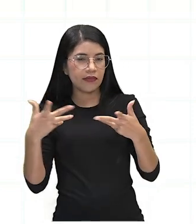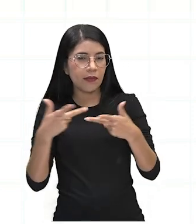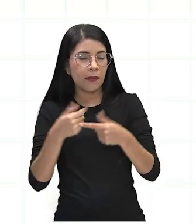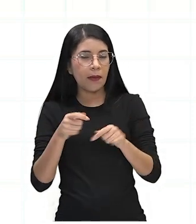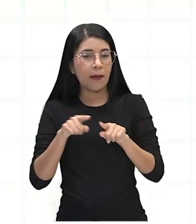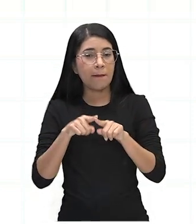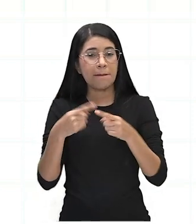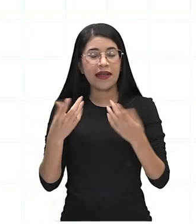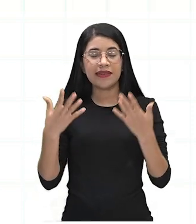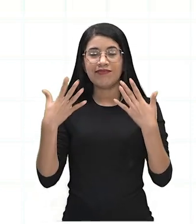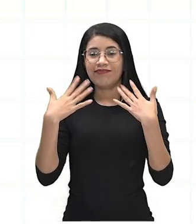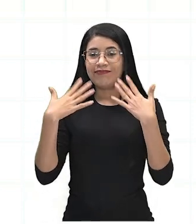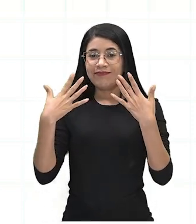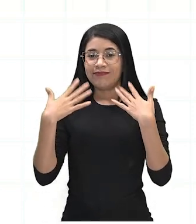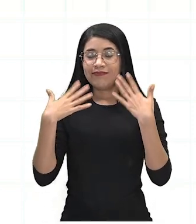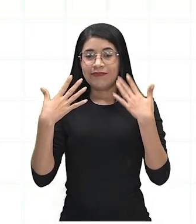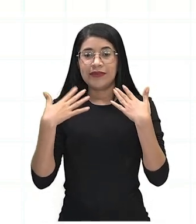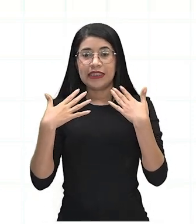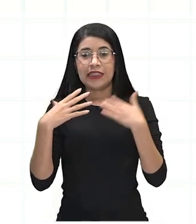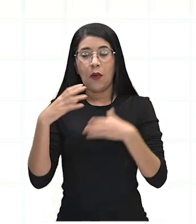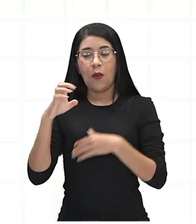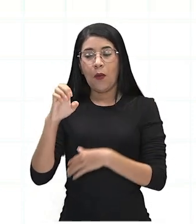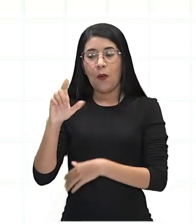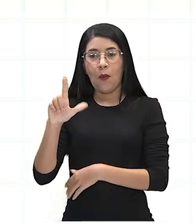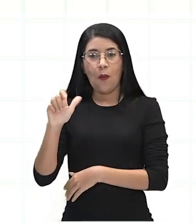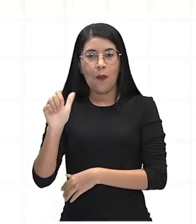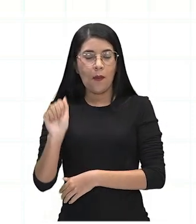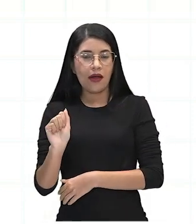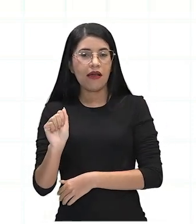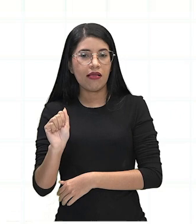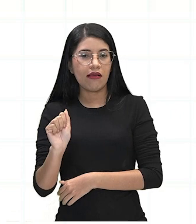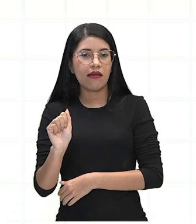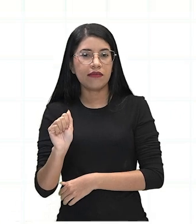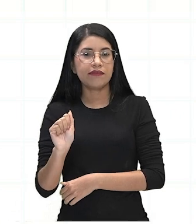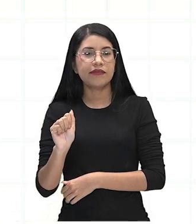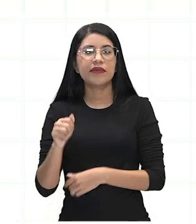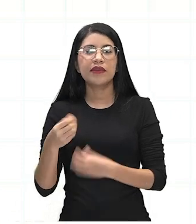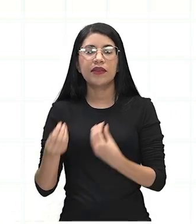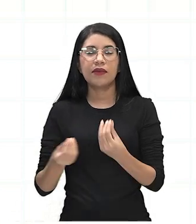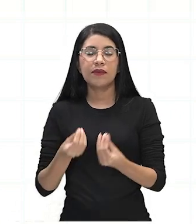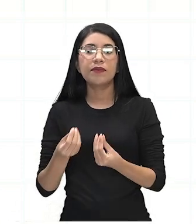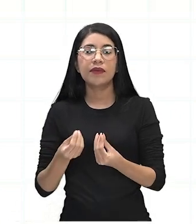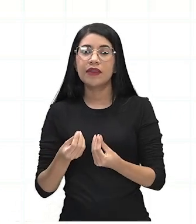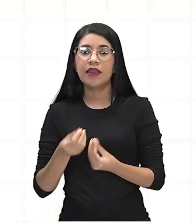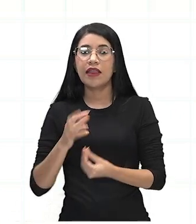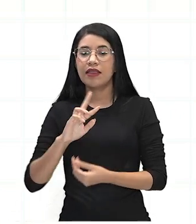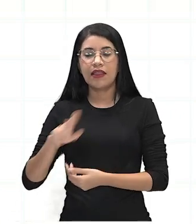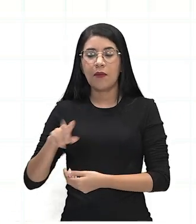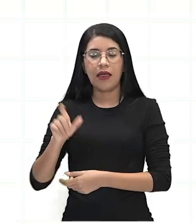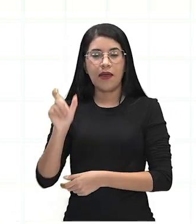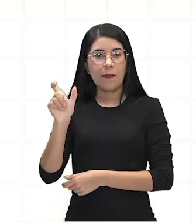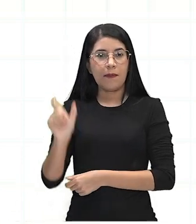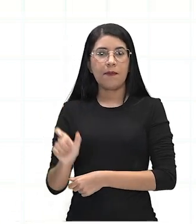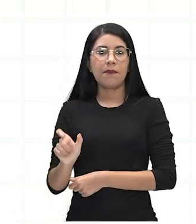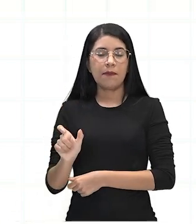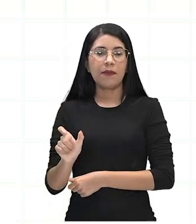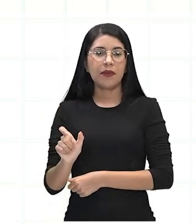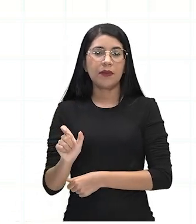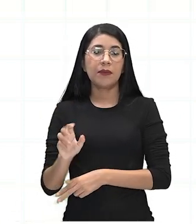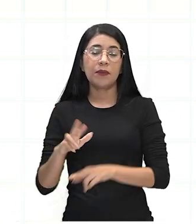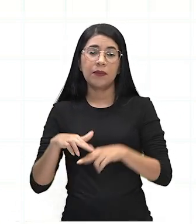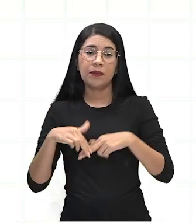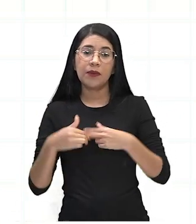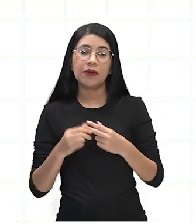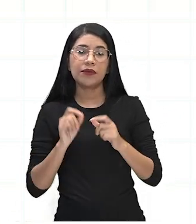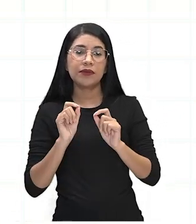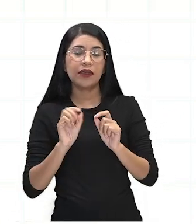é quente. Ela. Sabemos que Manaus não é uma pessoa. Por não ser